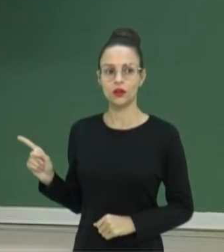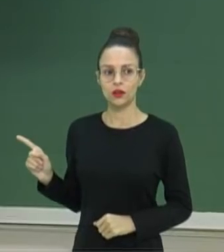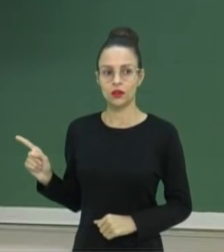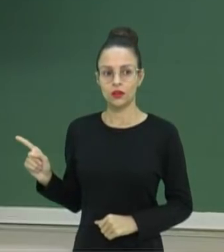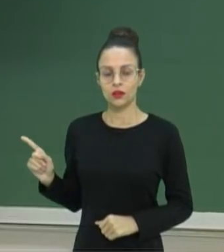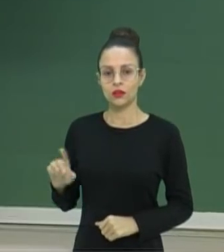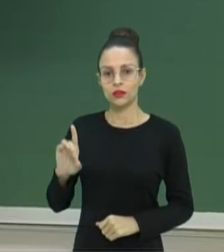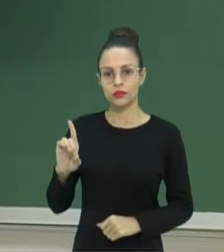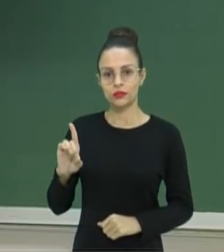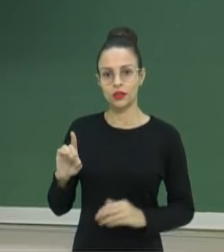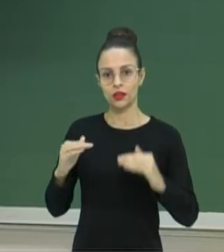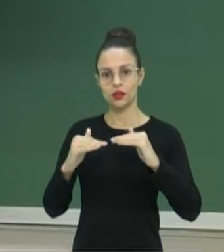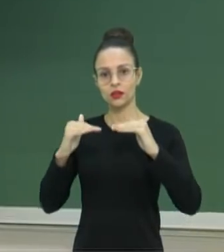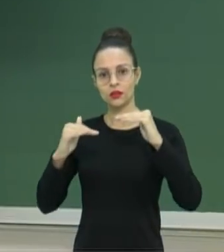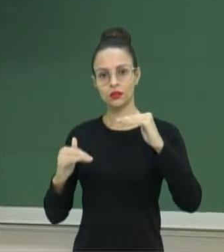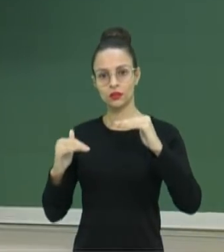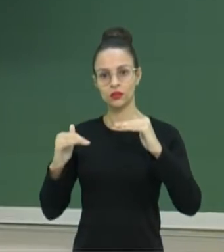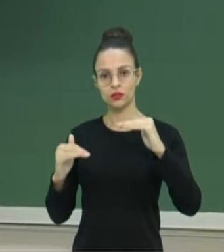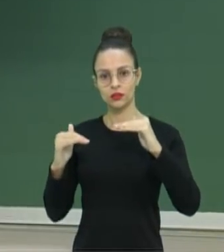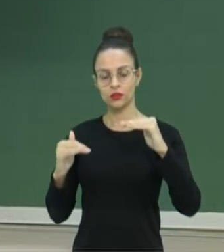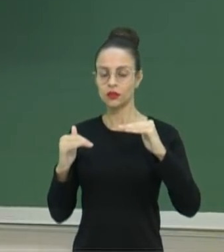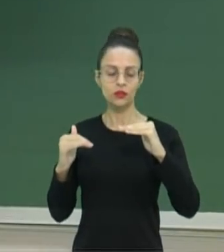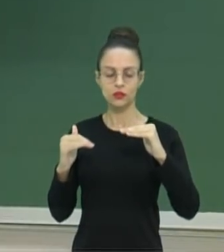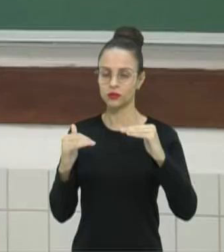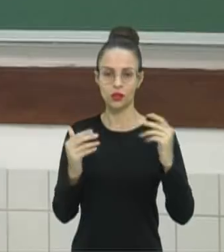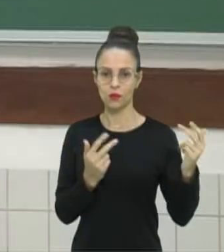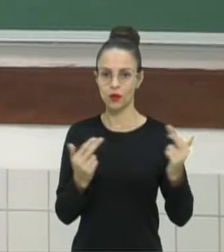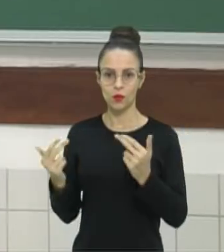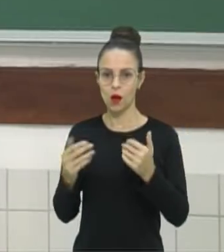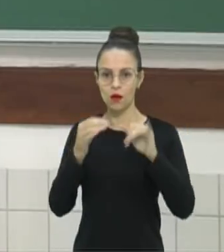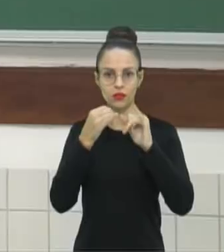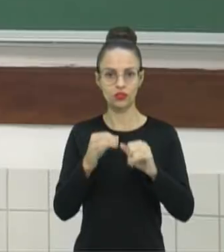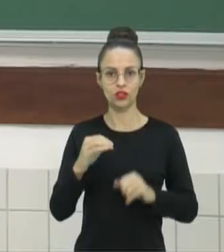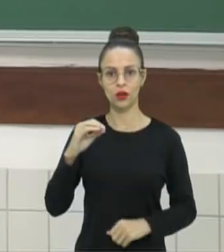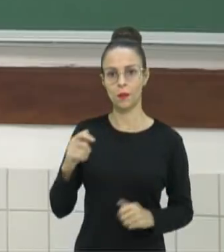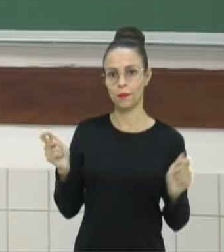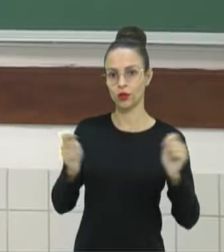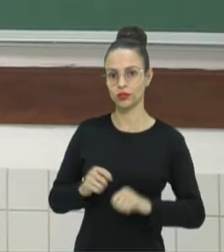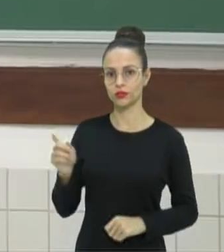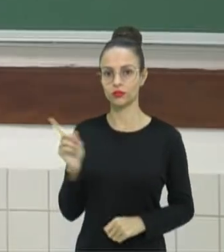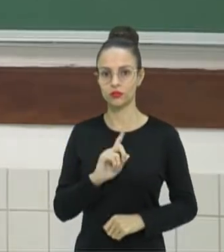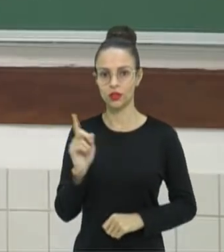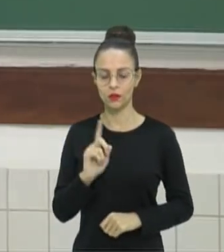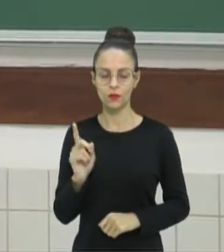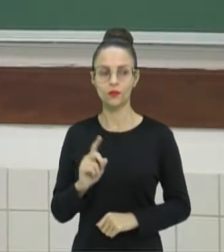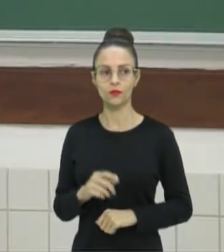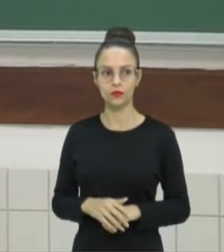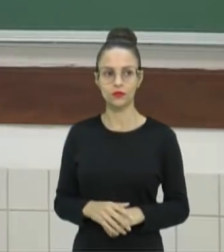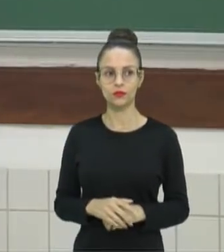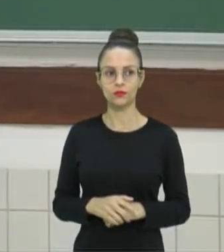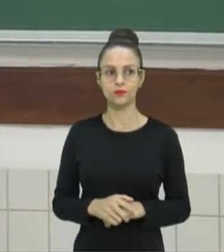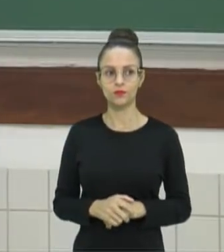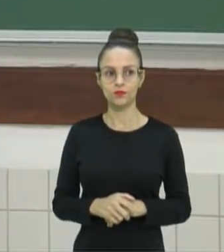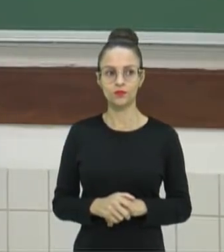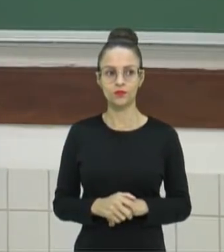está no nível diferente. Então, eles não podem estar com a mesma energia potencial. Então, essa alternativa já